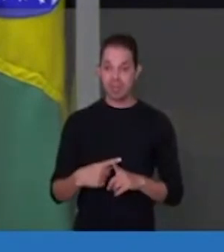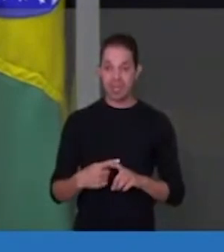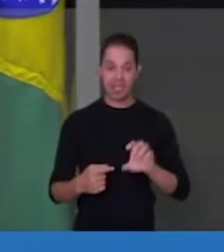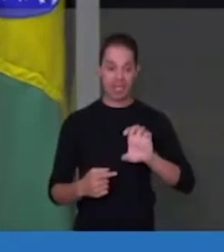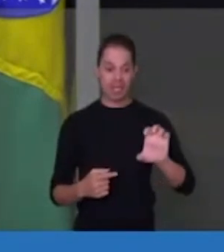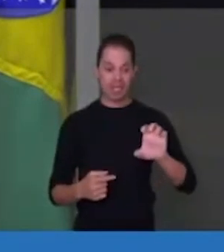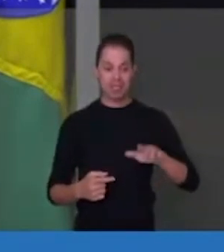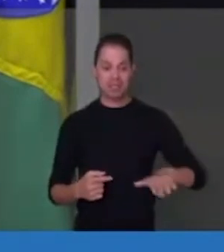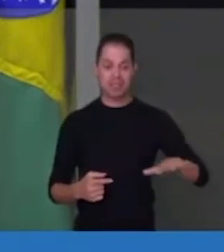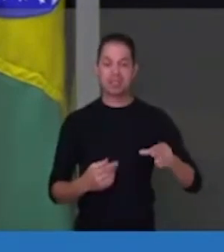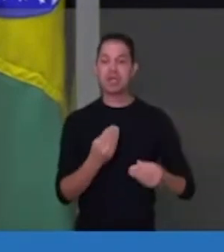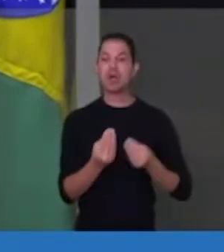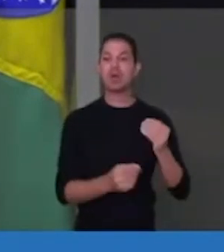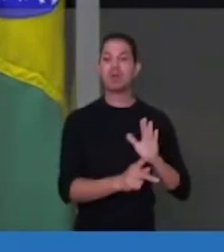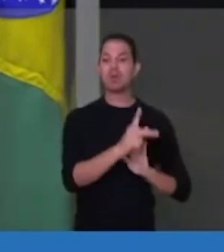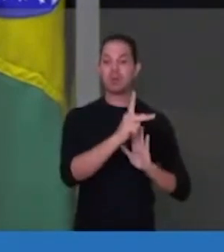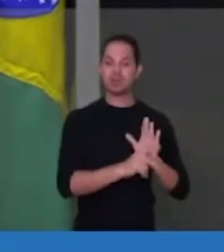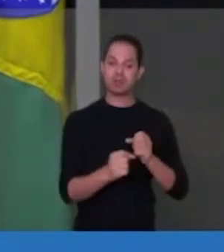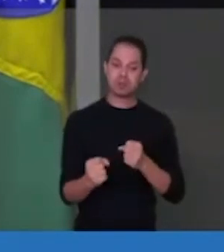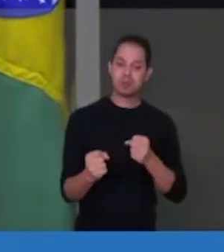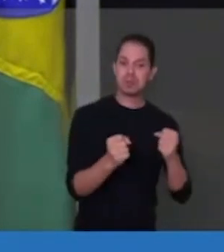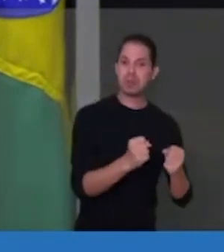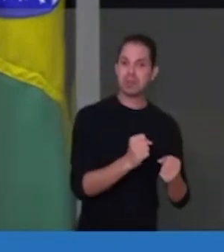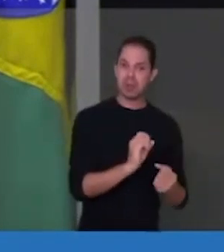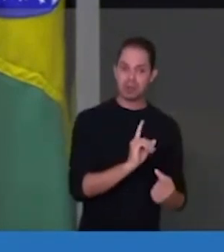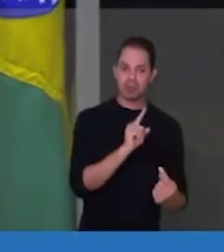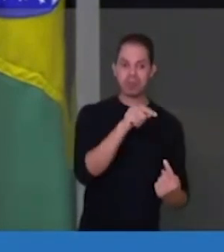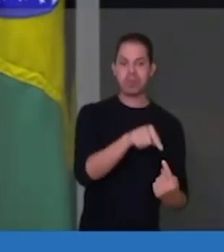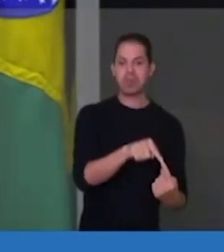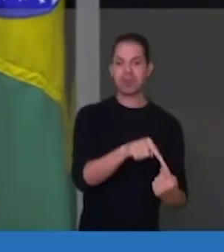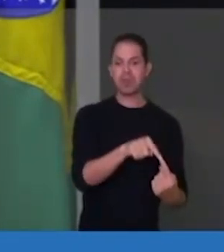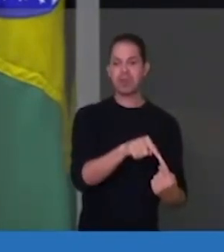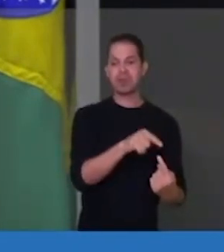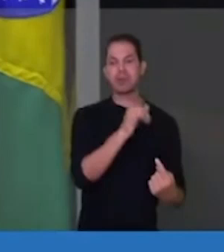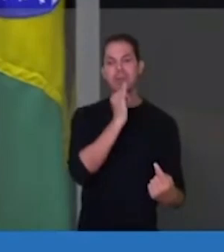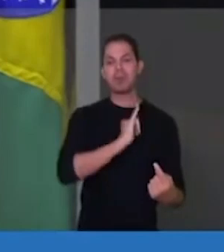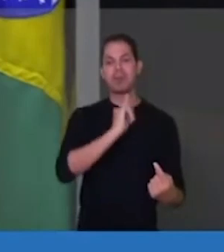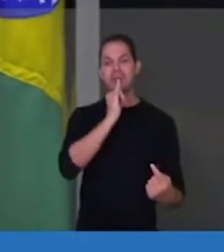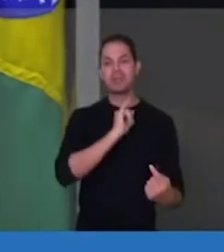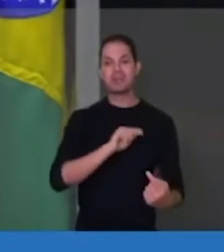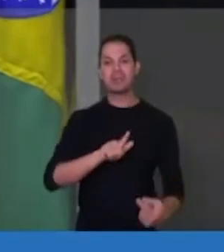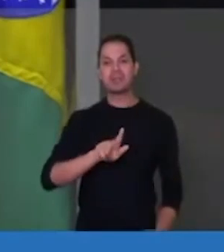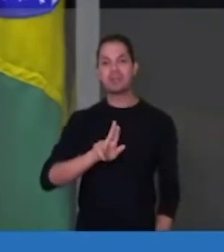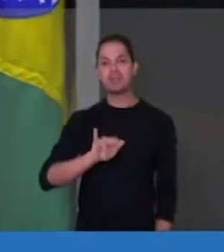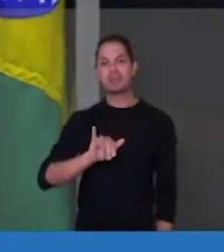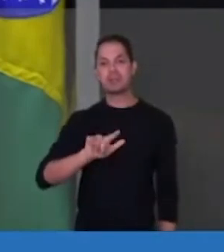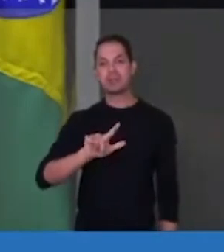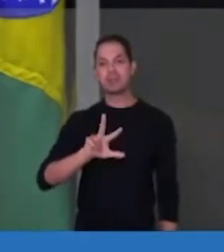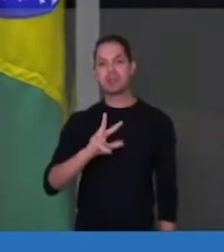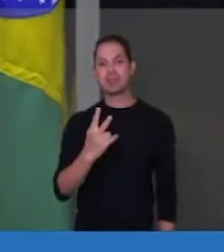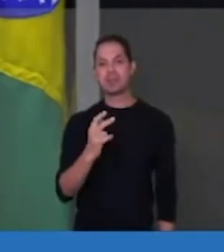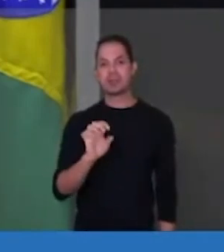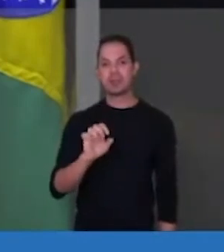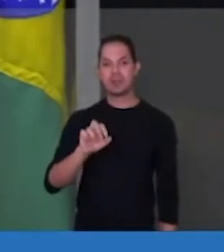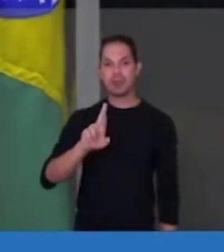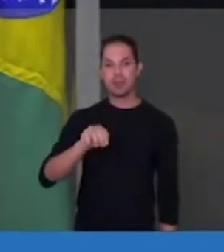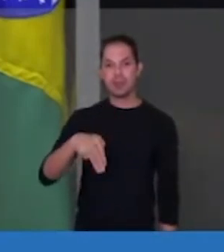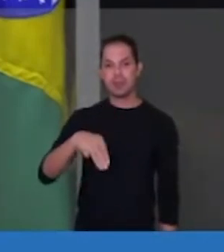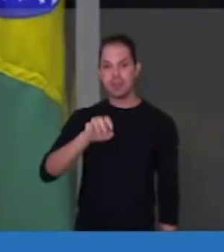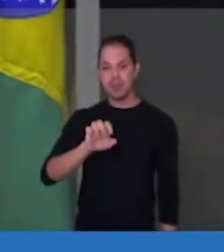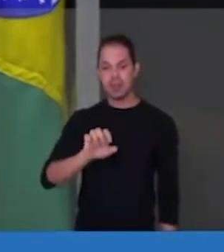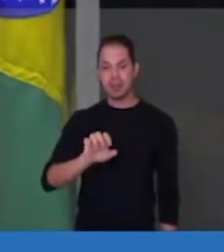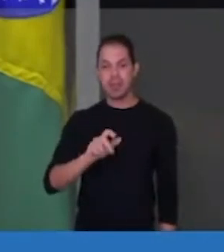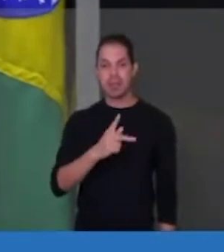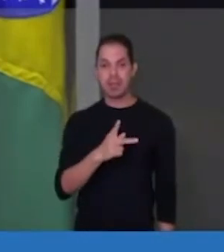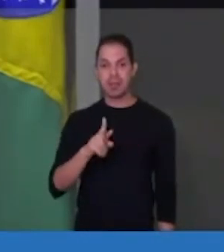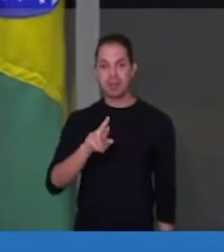tem um projeto de poder pelo poder. Você vê, por exemplo, Guilherme Boulos, pré-candidato a prefeito